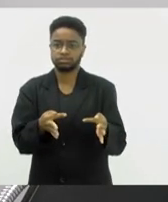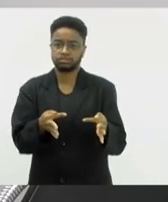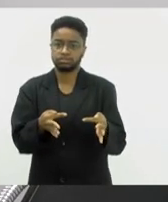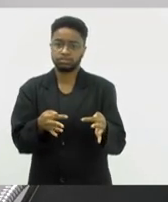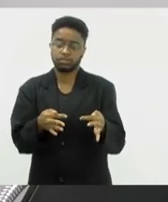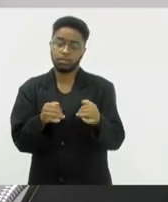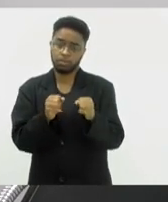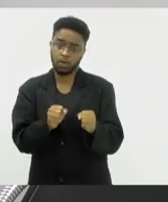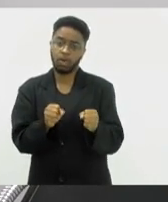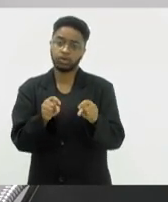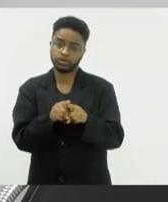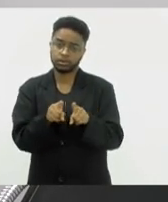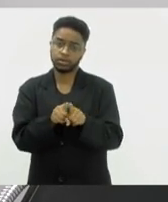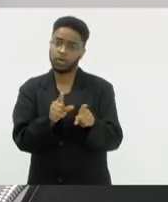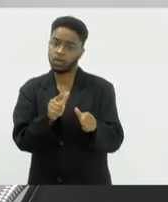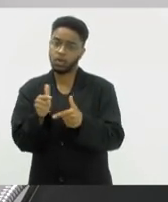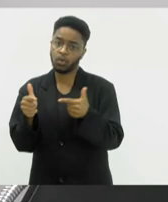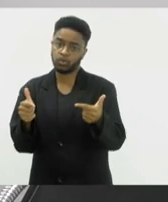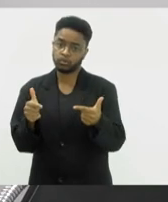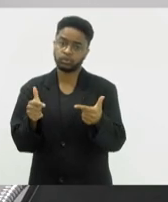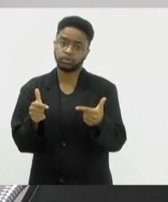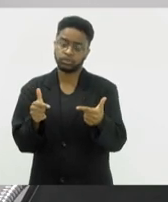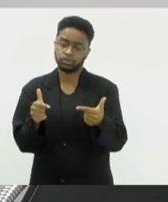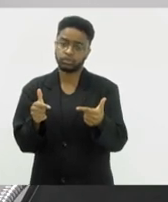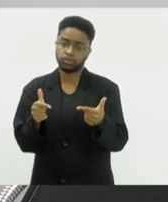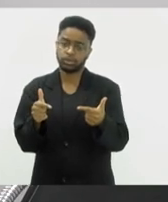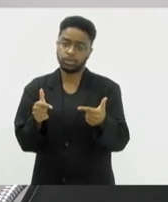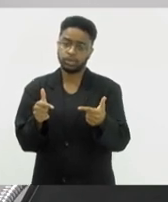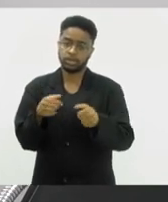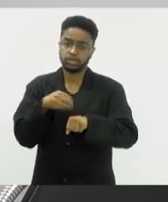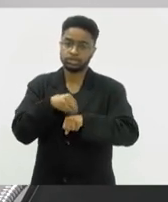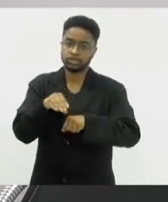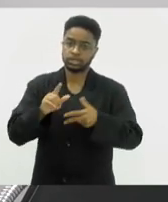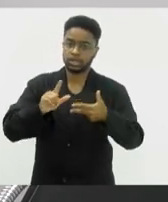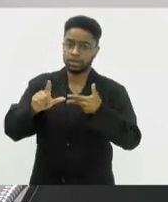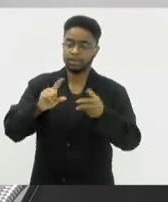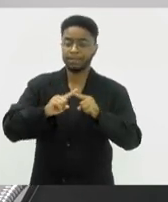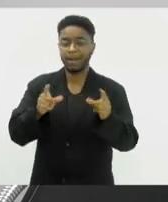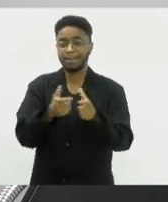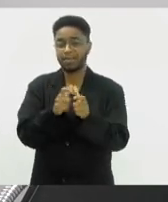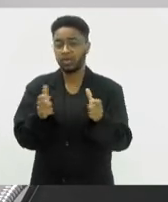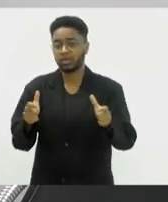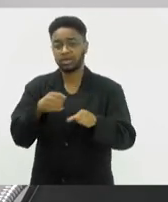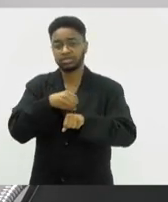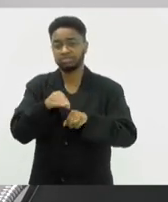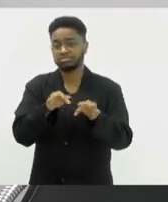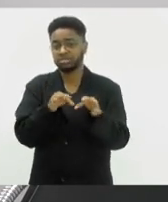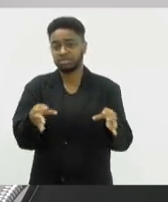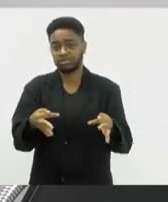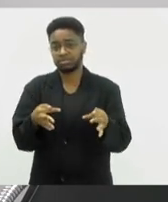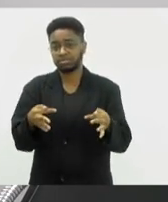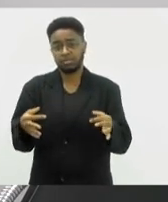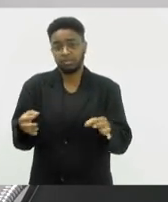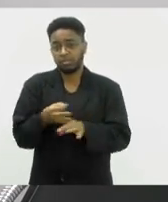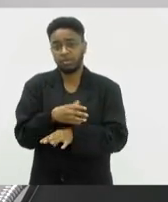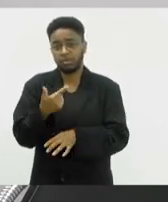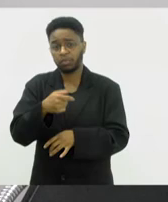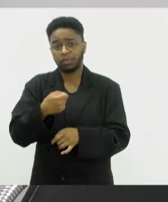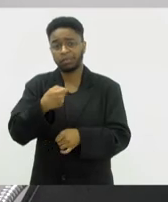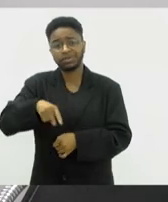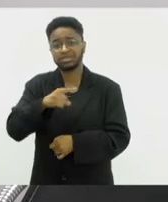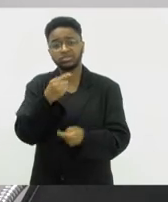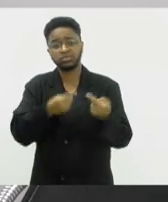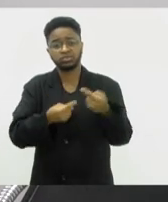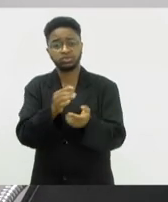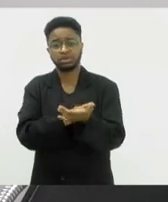também podem ser alguns outros tios, mas a grande maioria é tis. O cara faz uma indicação simples, acabou o problema, não tem que tramitar nada. Você